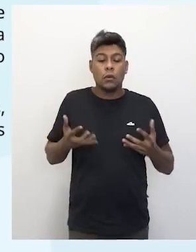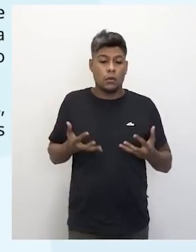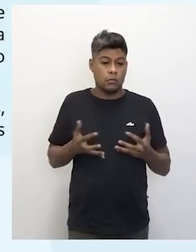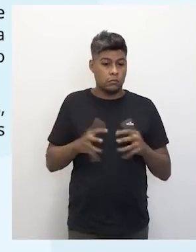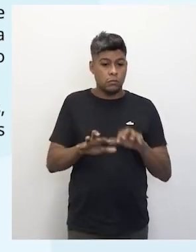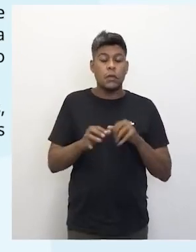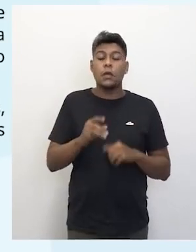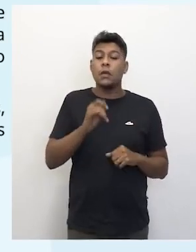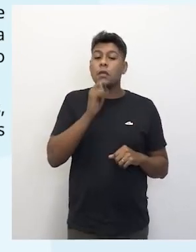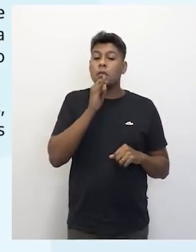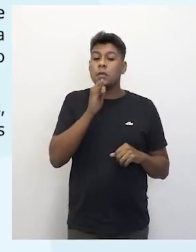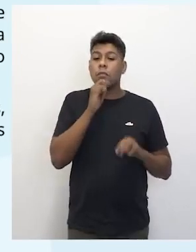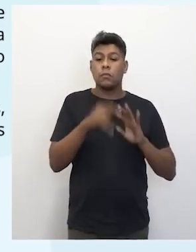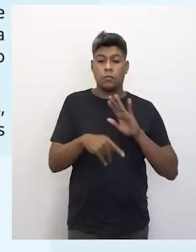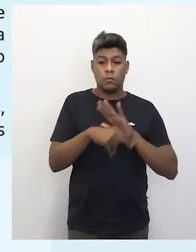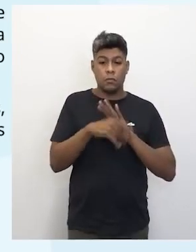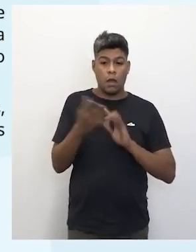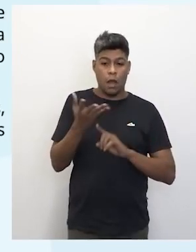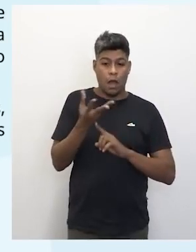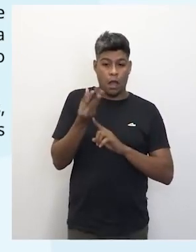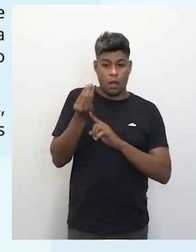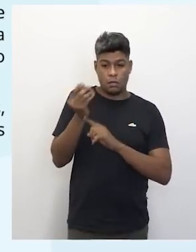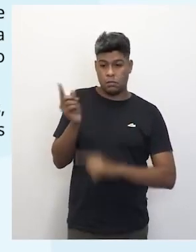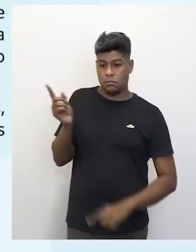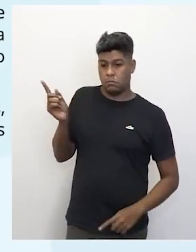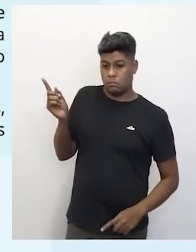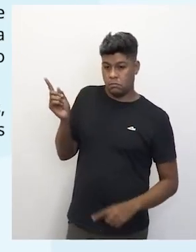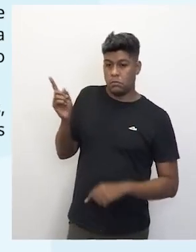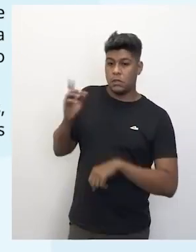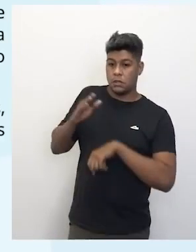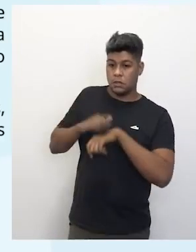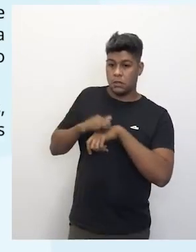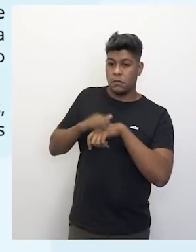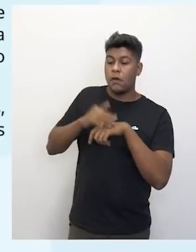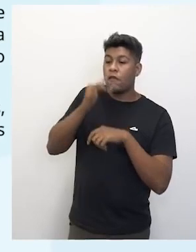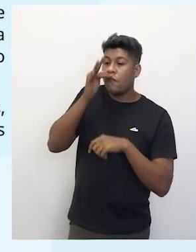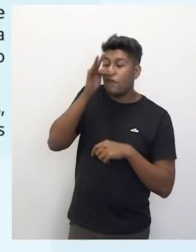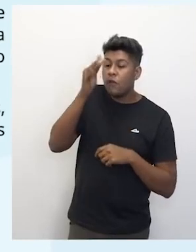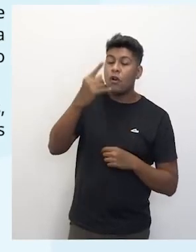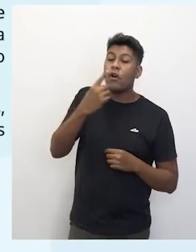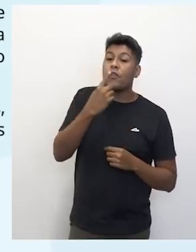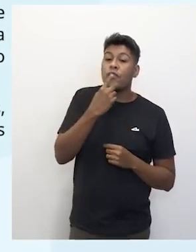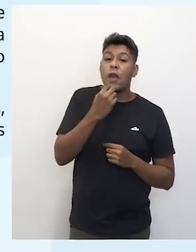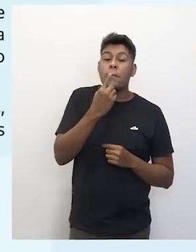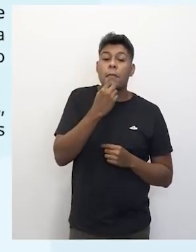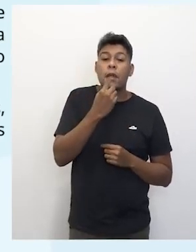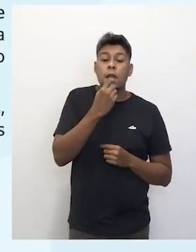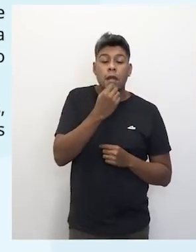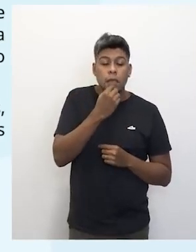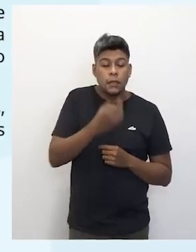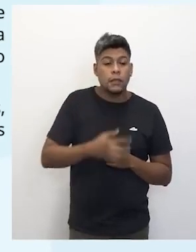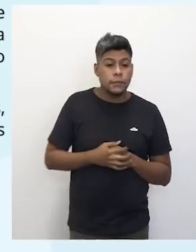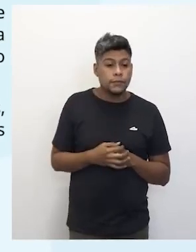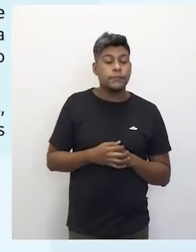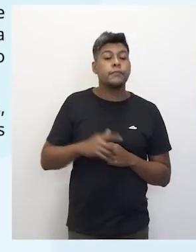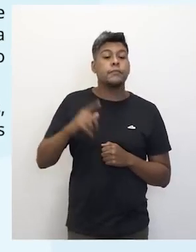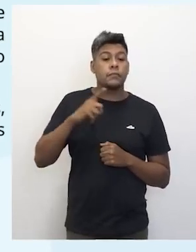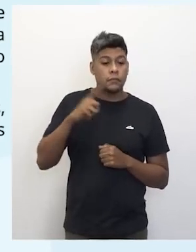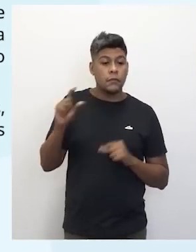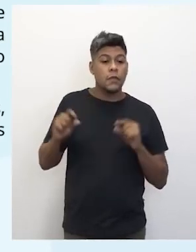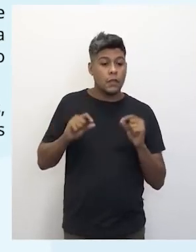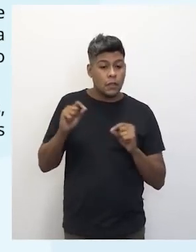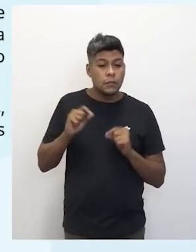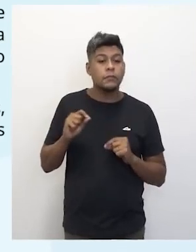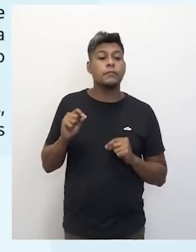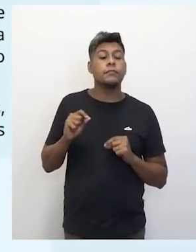Por exemplo, no caso dessa obra aí, né, que a gente chama ela de A Grande Rosa Vermelha, tá? Ela está no Memorial da